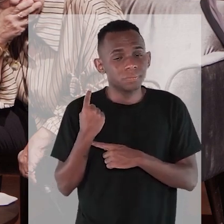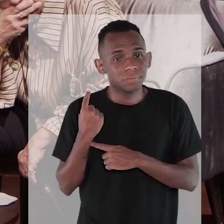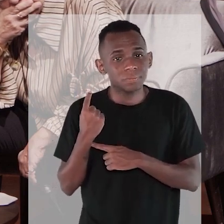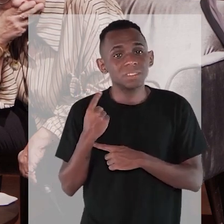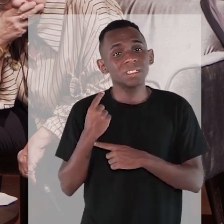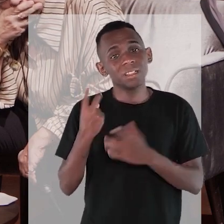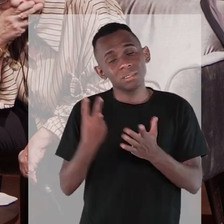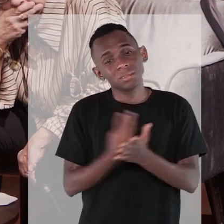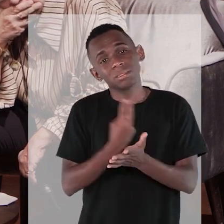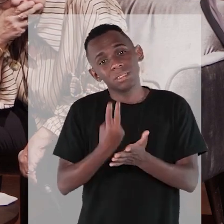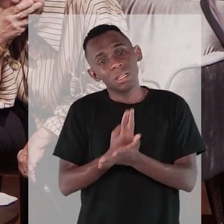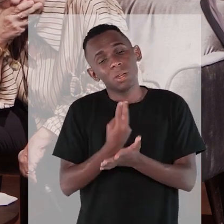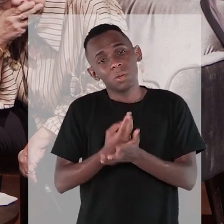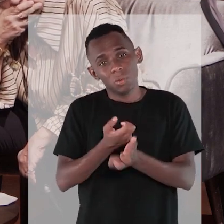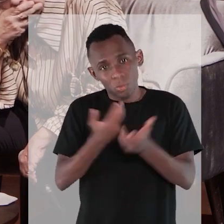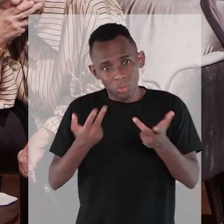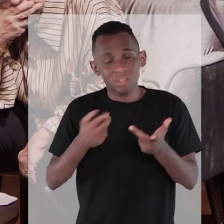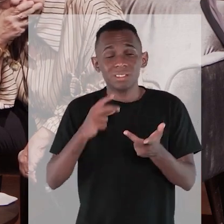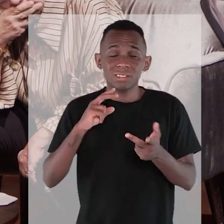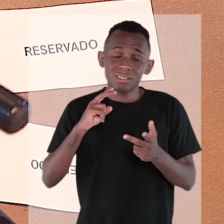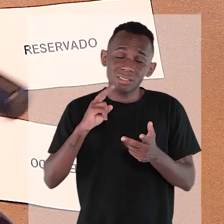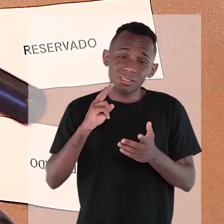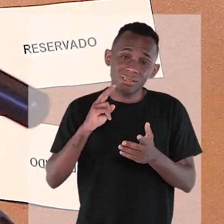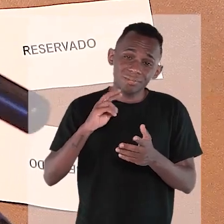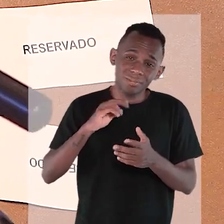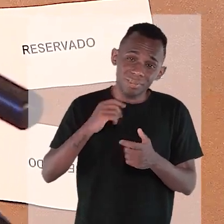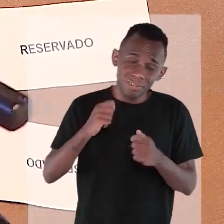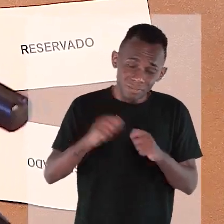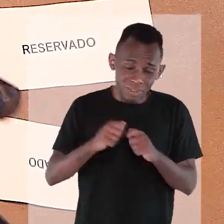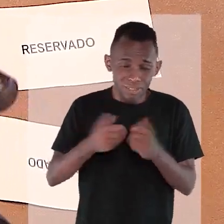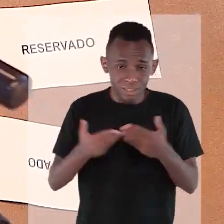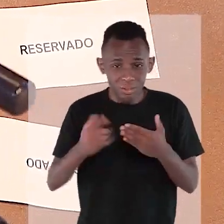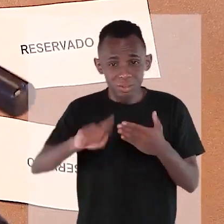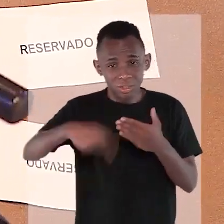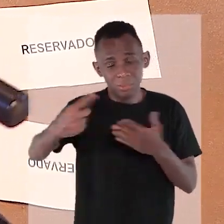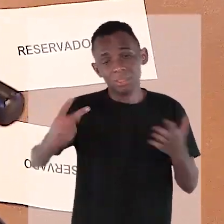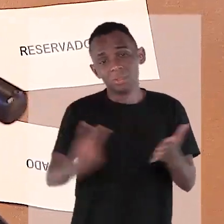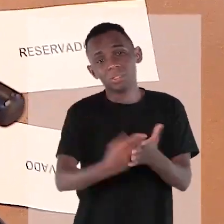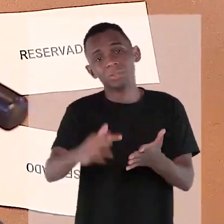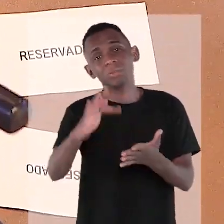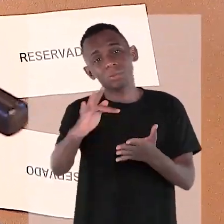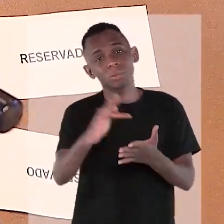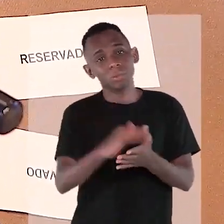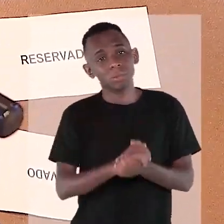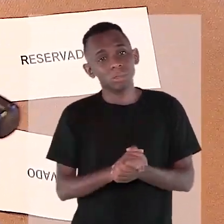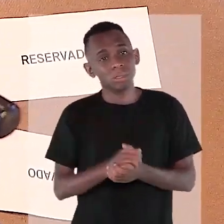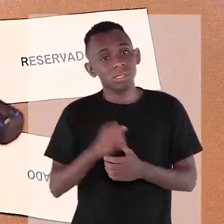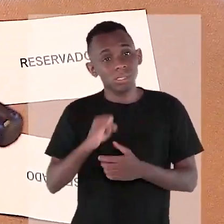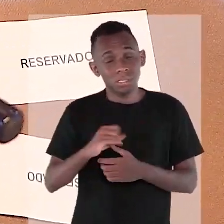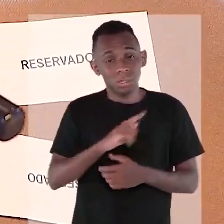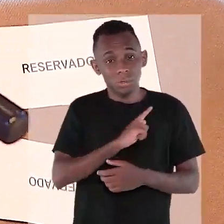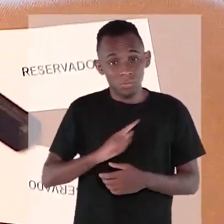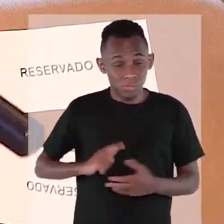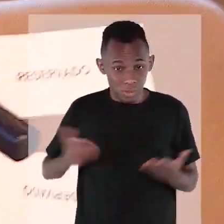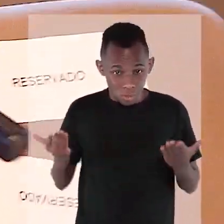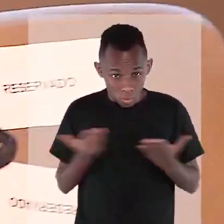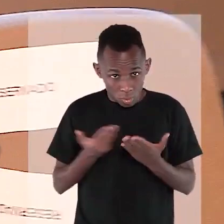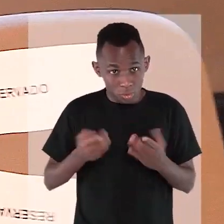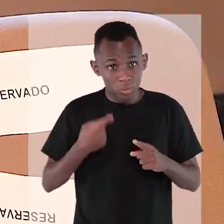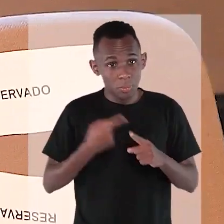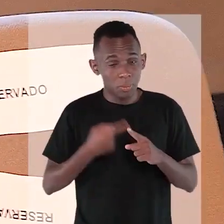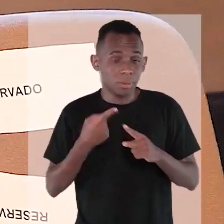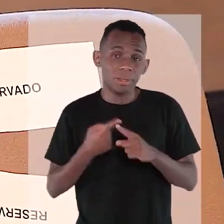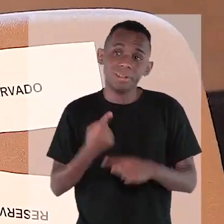teve erros, assim, é tudo consequência. Então, eu queria colocar isso. Se tem esse governo que nós temos atualmente, foi um